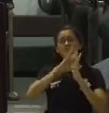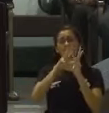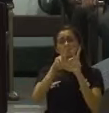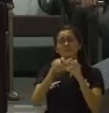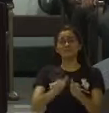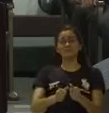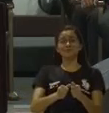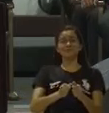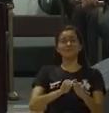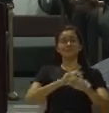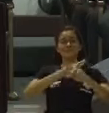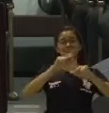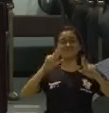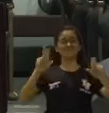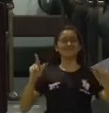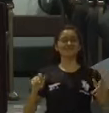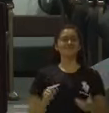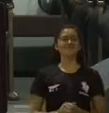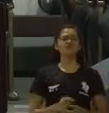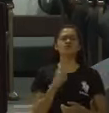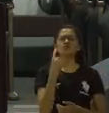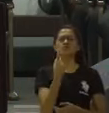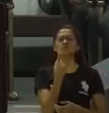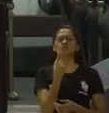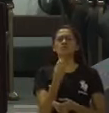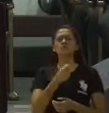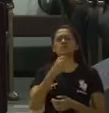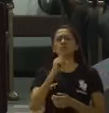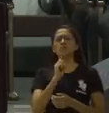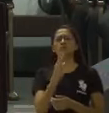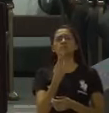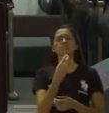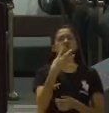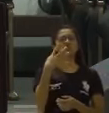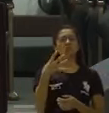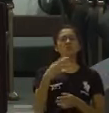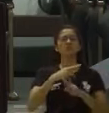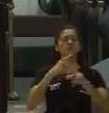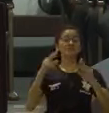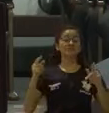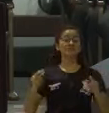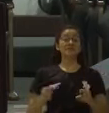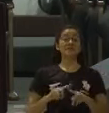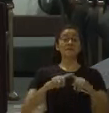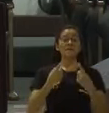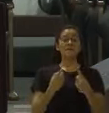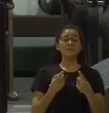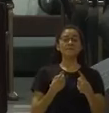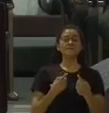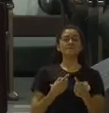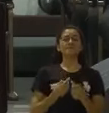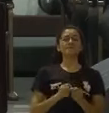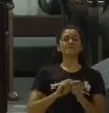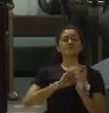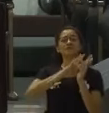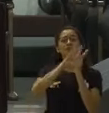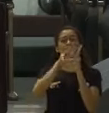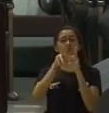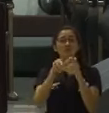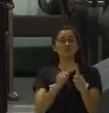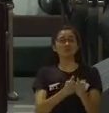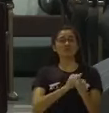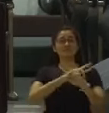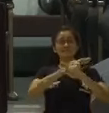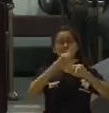não disse uma coisa, ele não disse partes das coisas, mas ele disse todas as coisas.